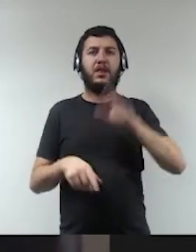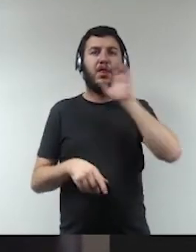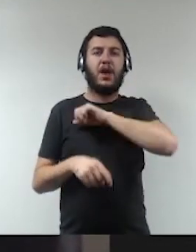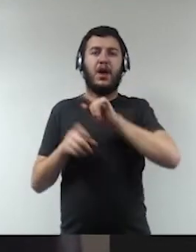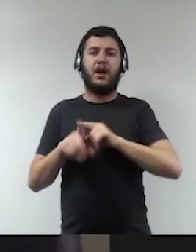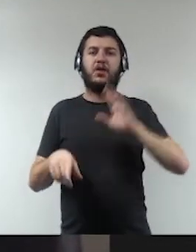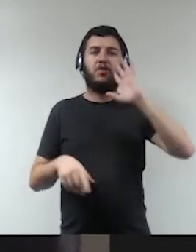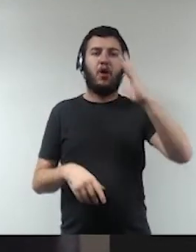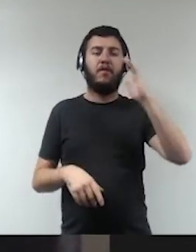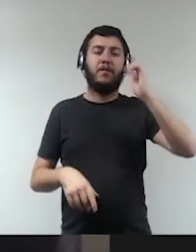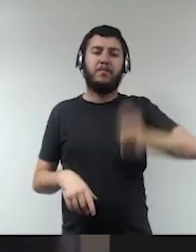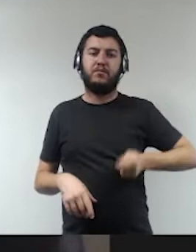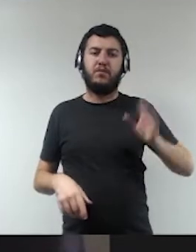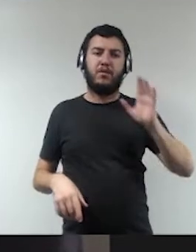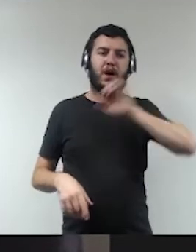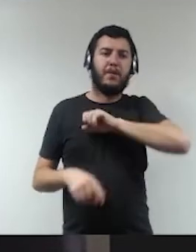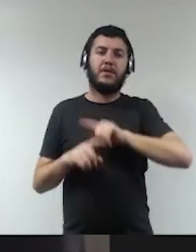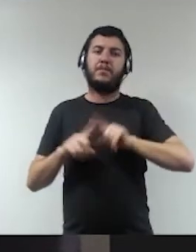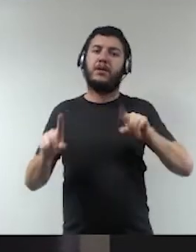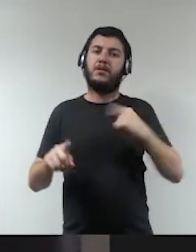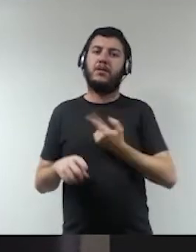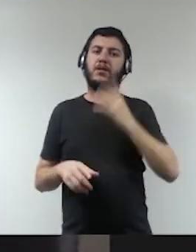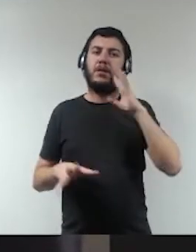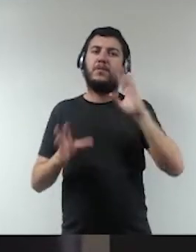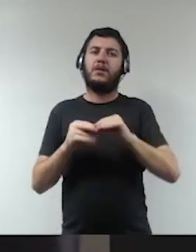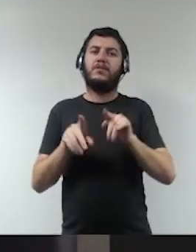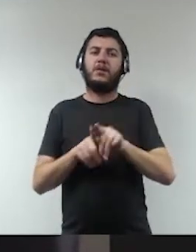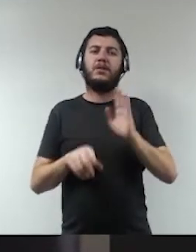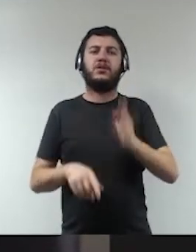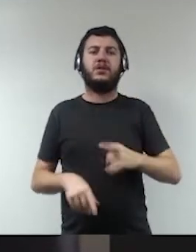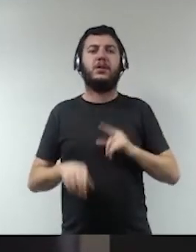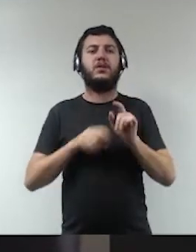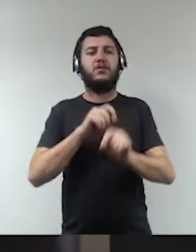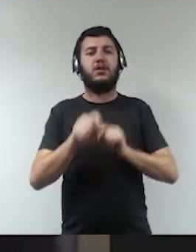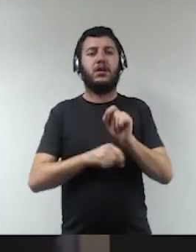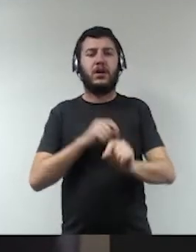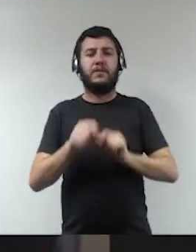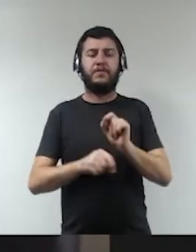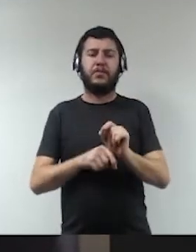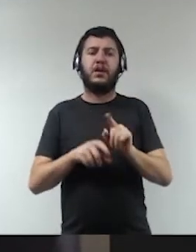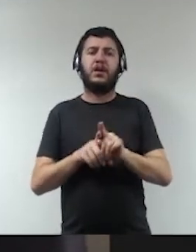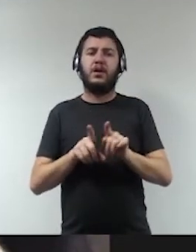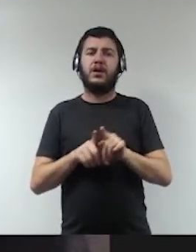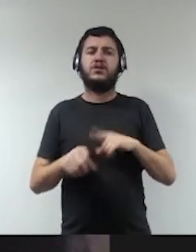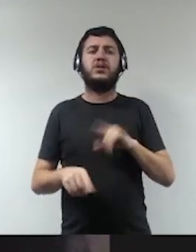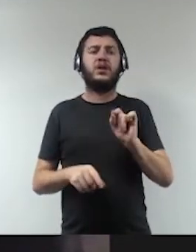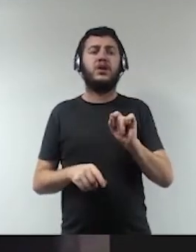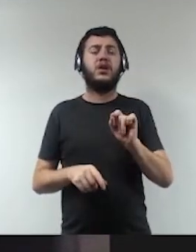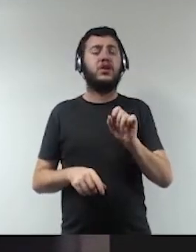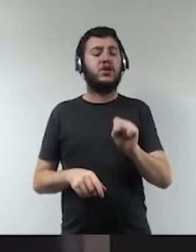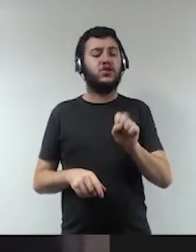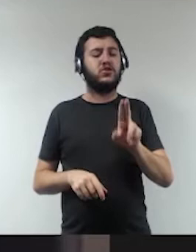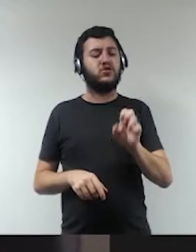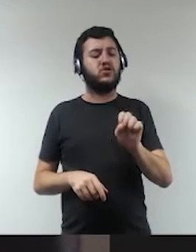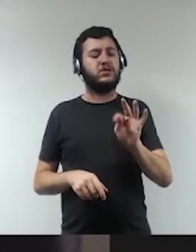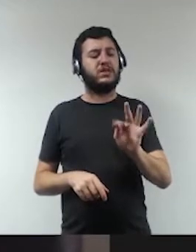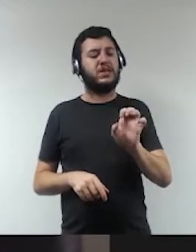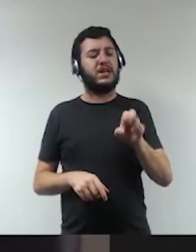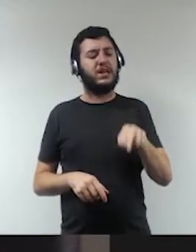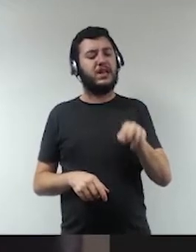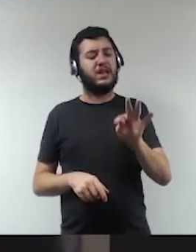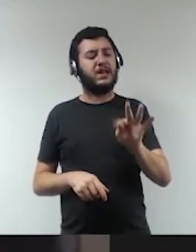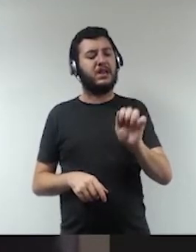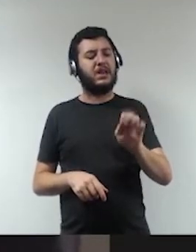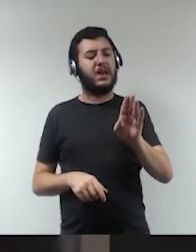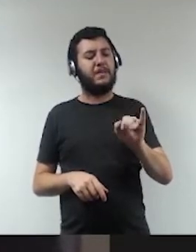elevada litigiosidade, é também de sustentabilidade. Fico muito feliz porque nós trabalhamos tanto